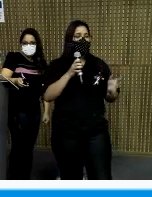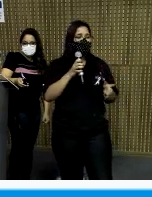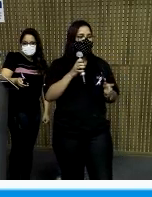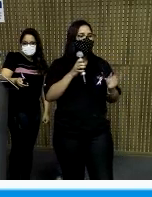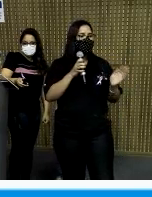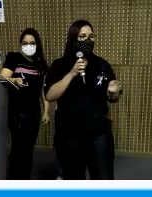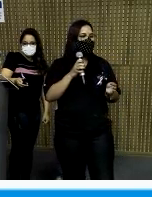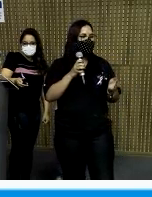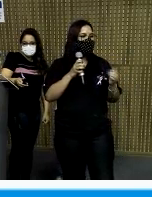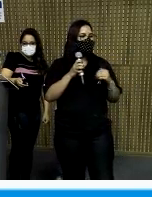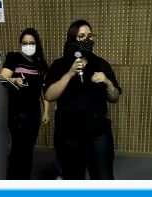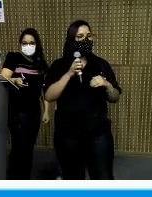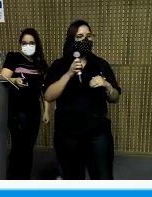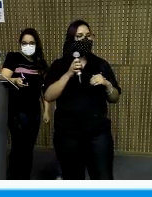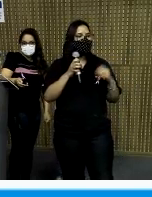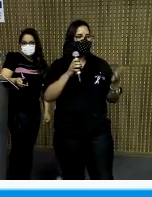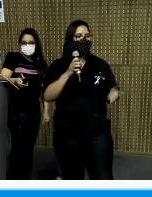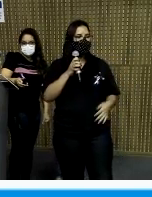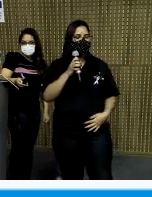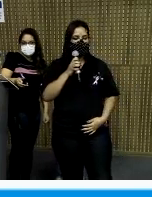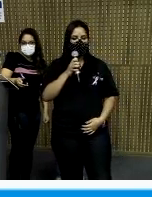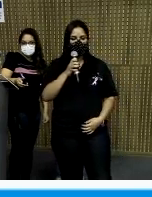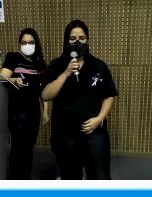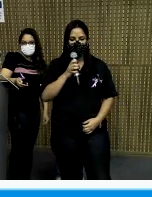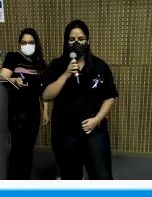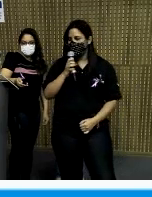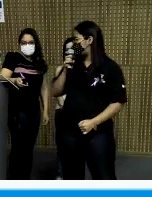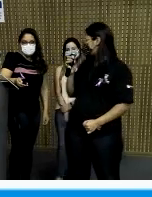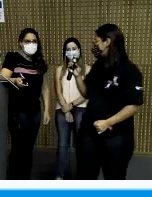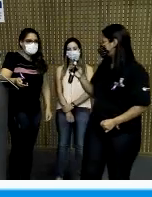Porque raramente não tem vaga, mas a maioria das vezes ele sai agendado dali mesmo.